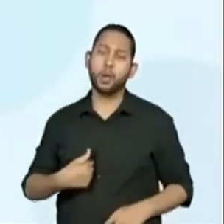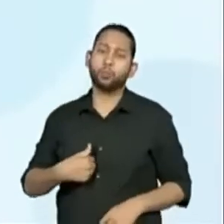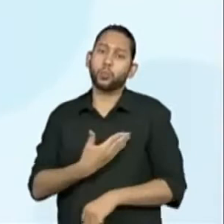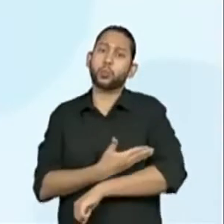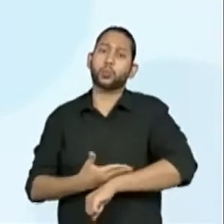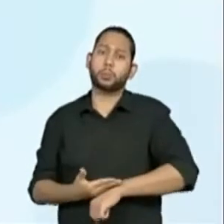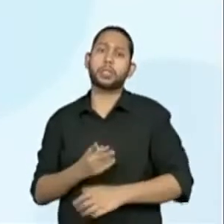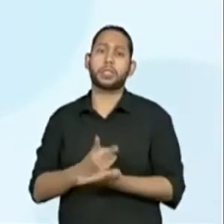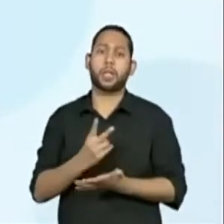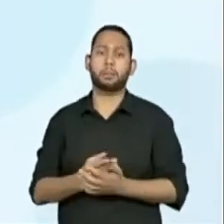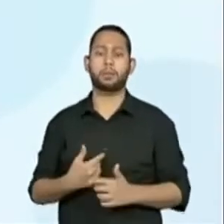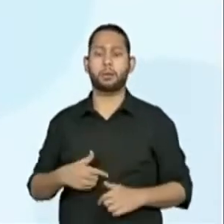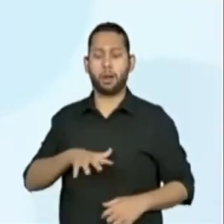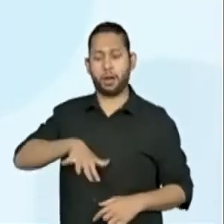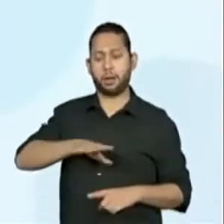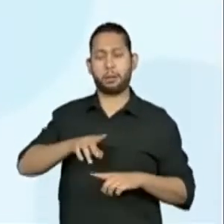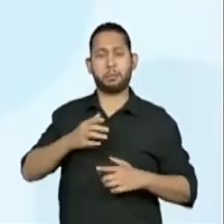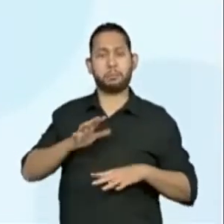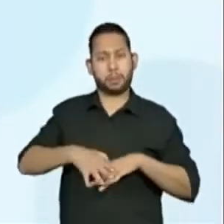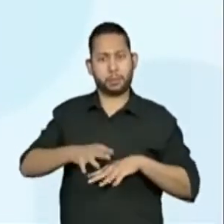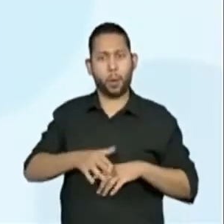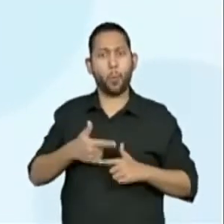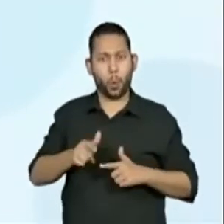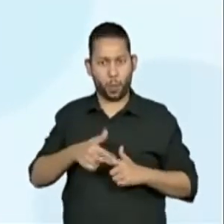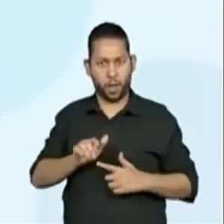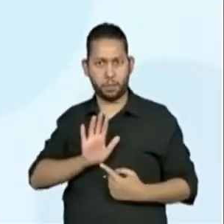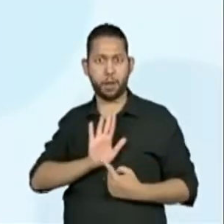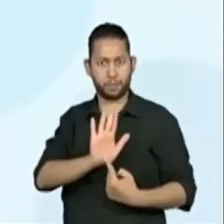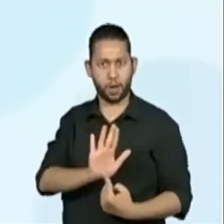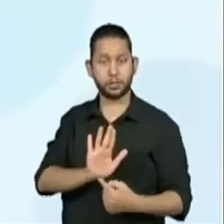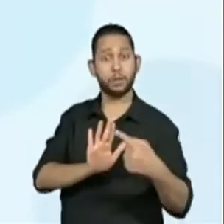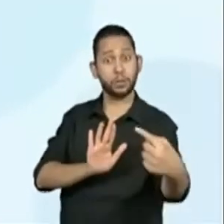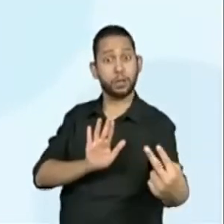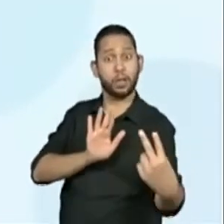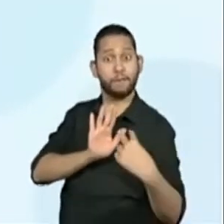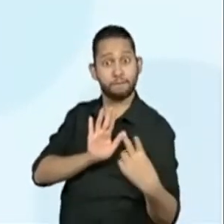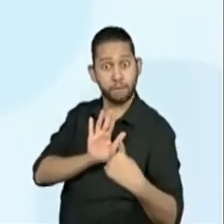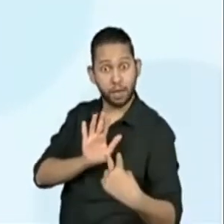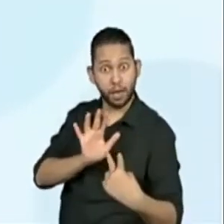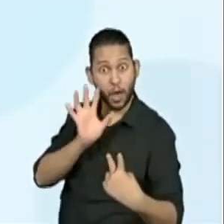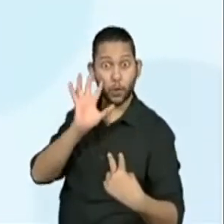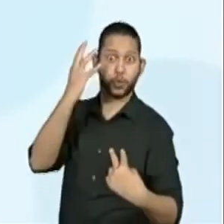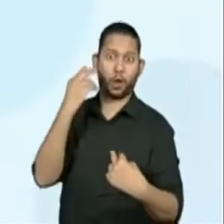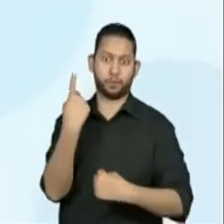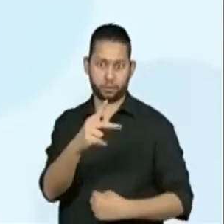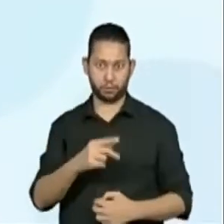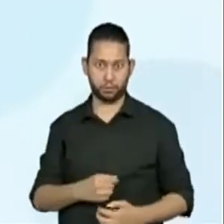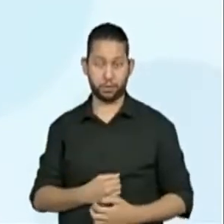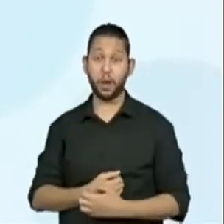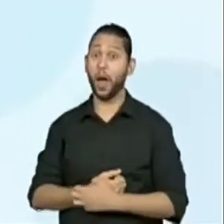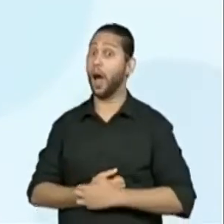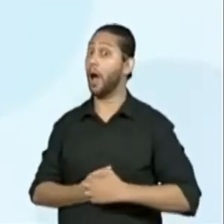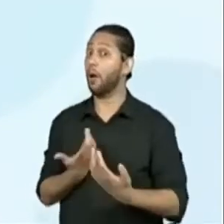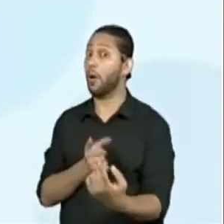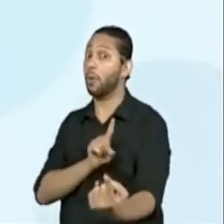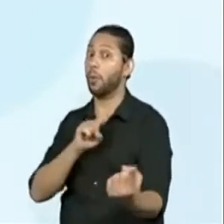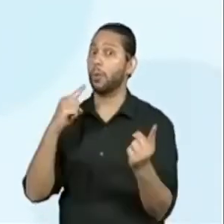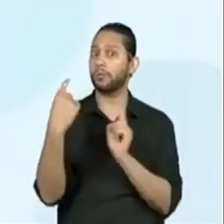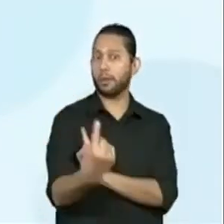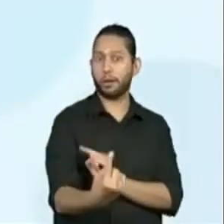o problema é o seguinte que na verdade ele não é ainda um problema somos só frases tá é só uma afirmações